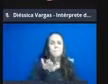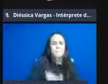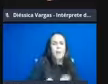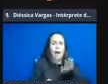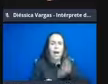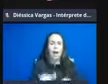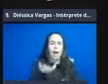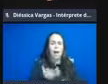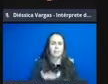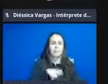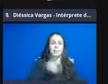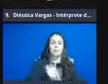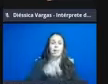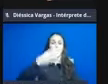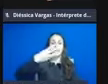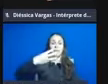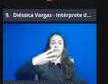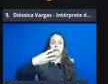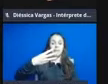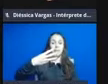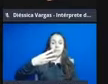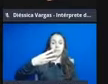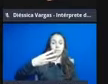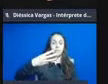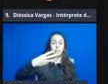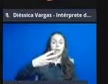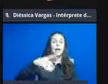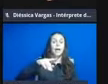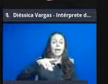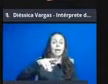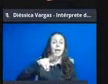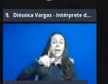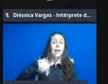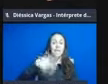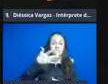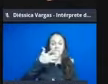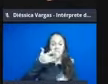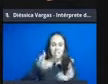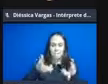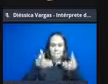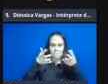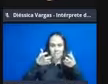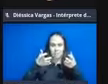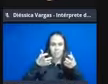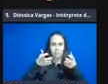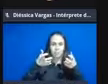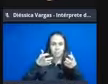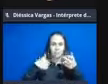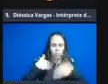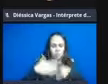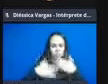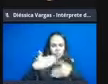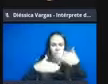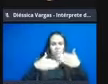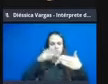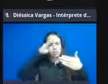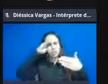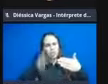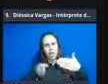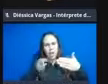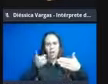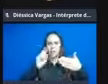pares de patas, que é uma forma, então, fácil das crianças identificar um inseto. O desenvolvimento direto e indireto,